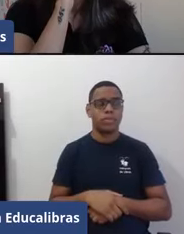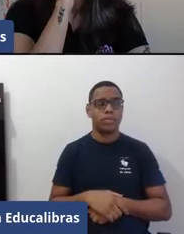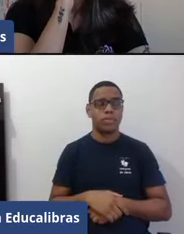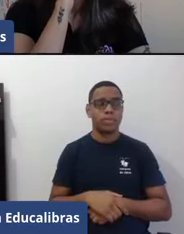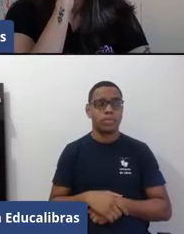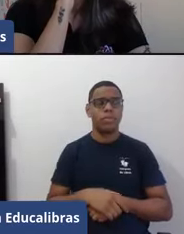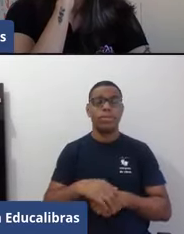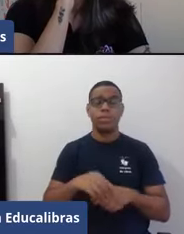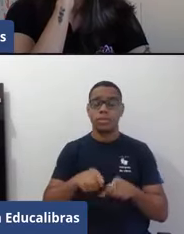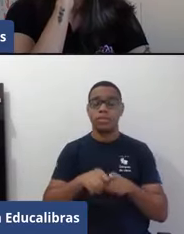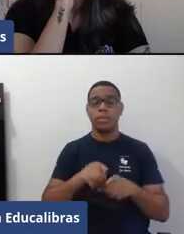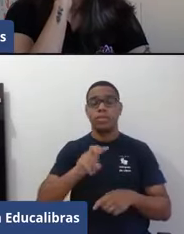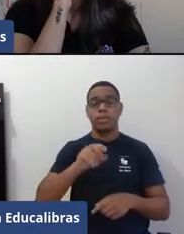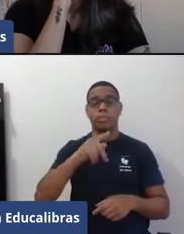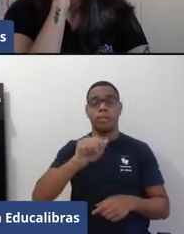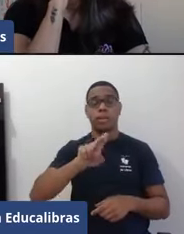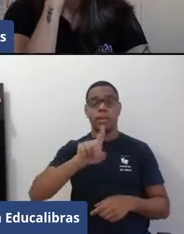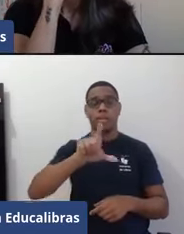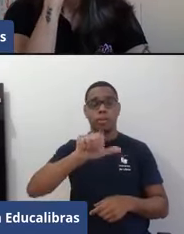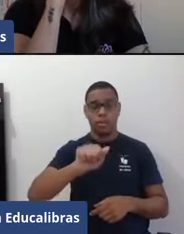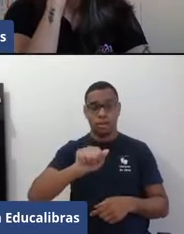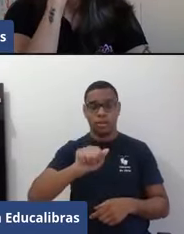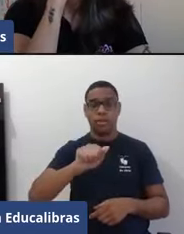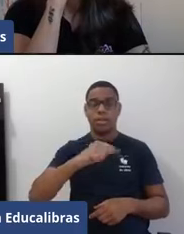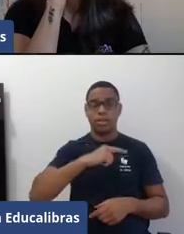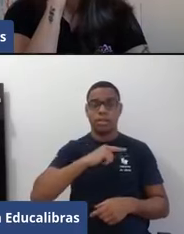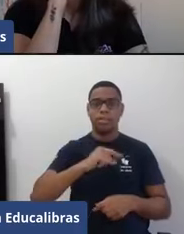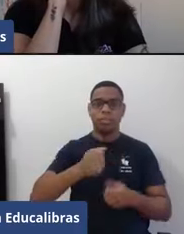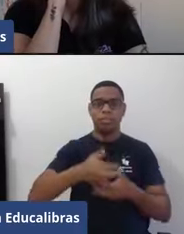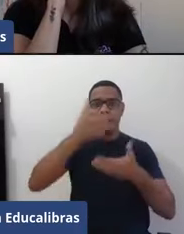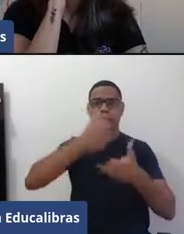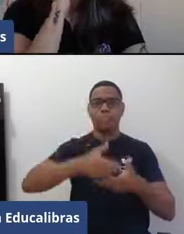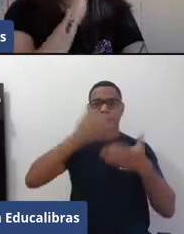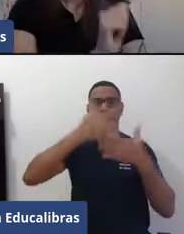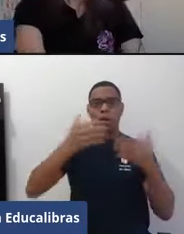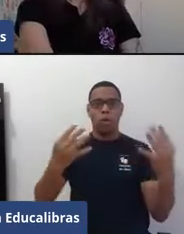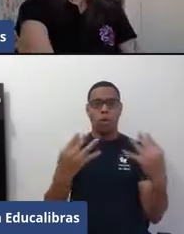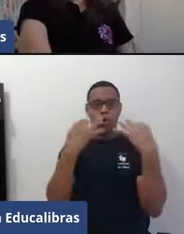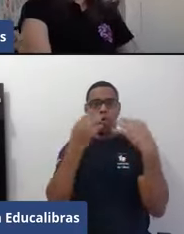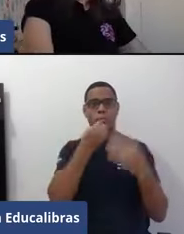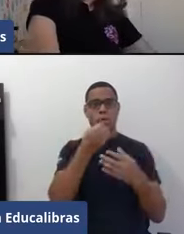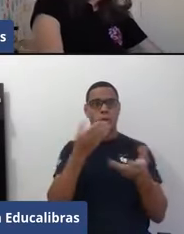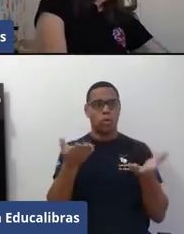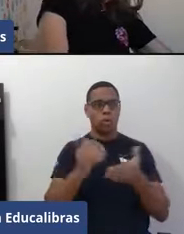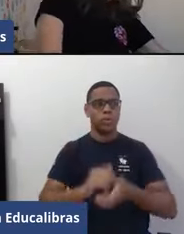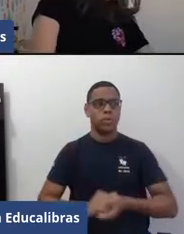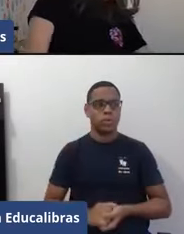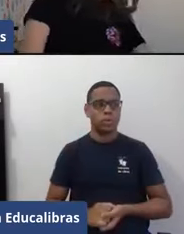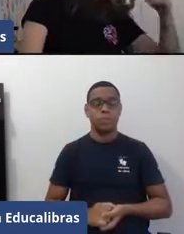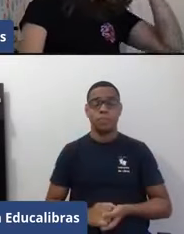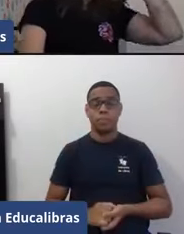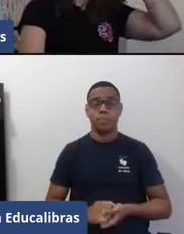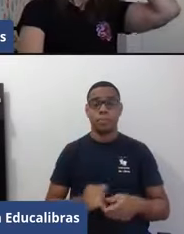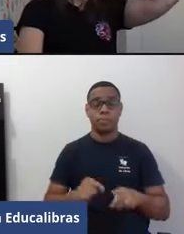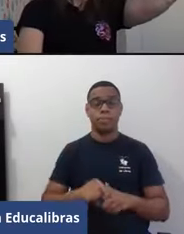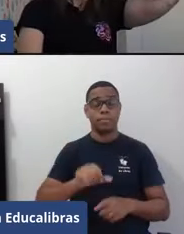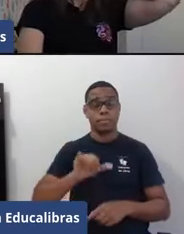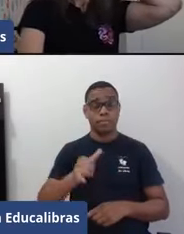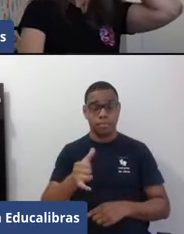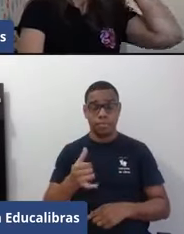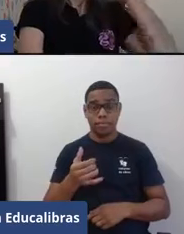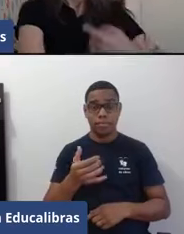com certeza, a Paula Terra Nova, ou seja, um monte de gente, a gente está com uma audiência boa. Eu queria aproveitar para pedir para quem está aí